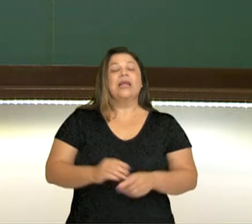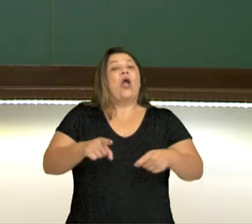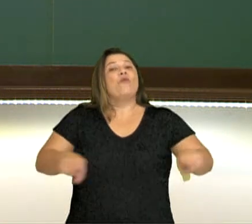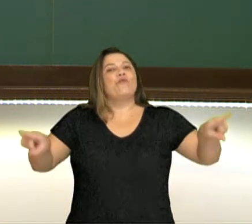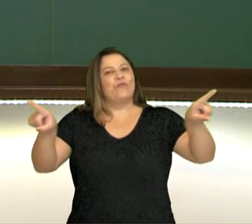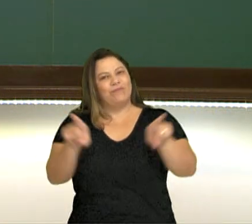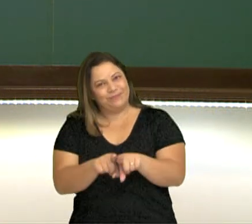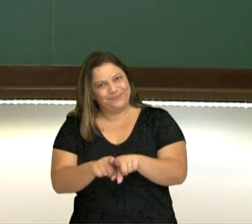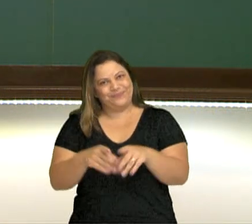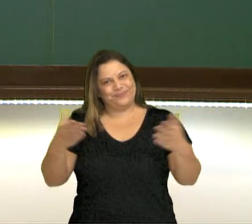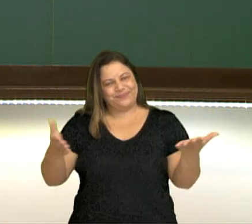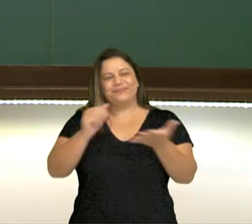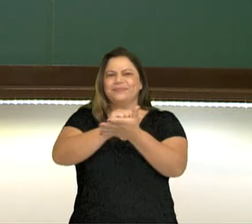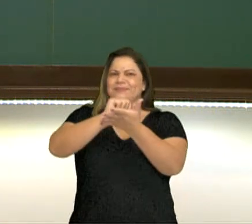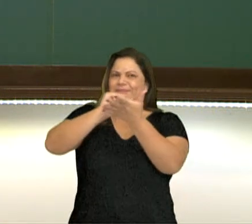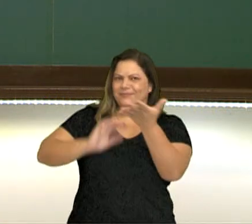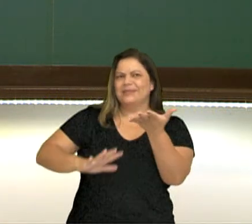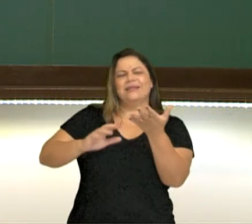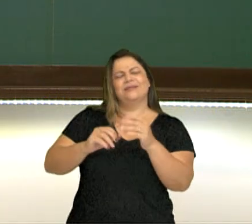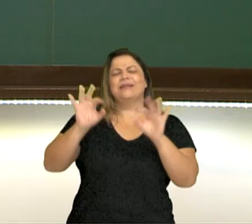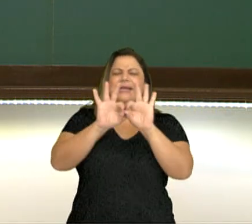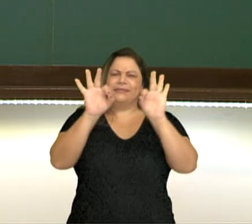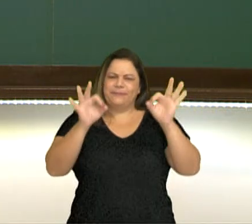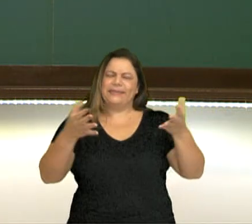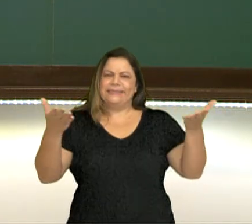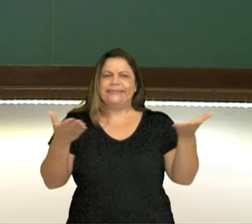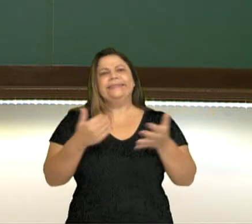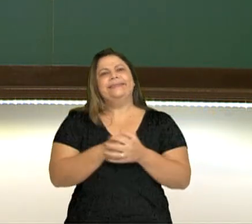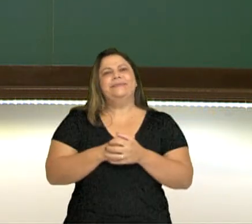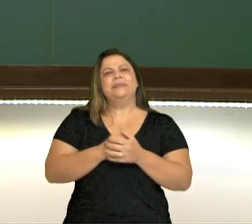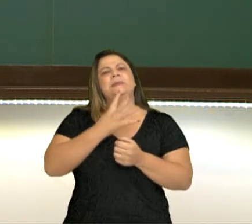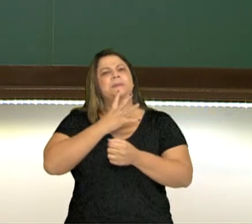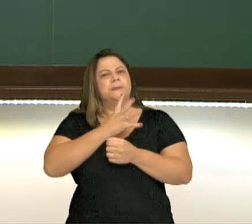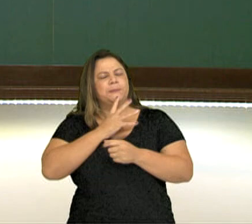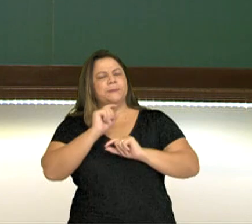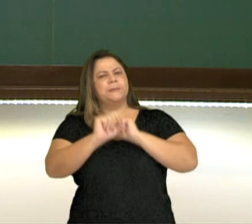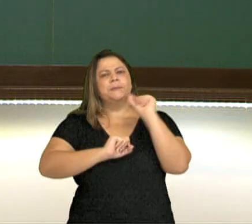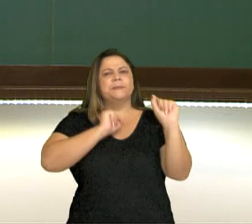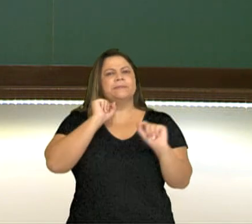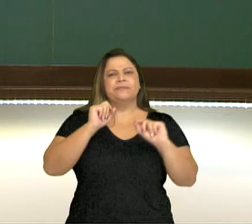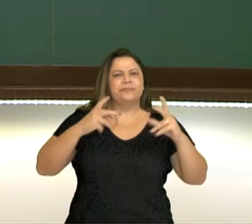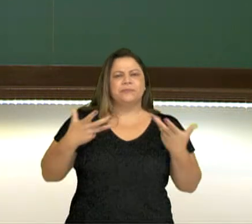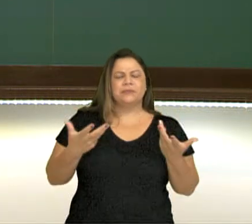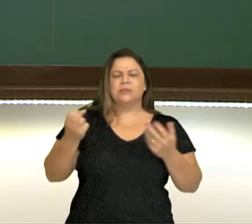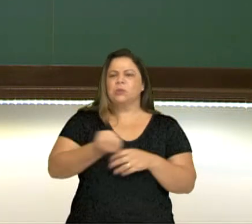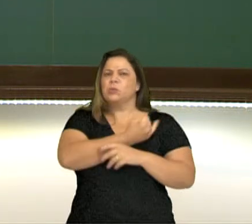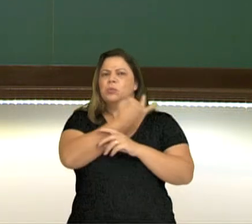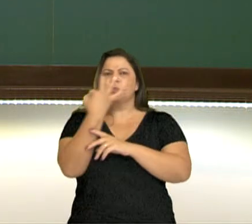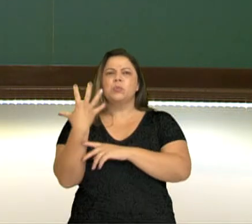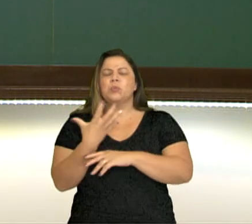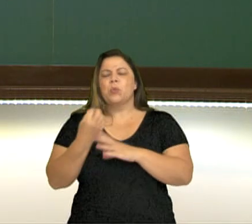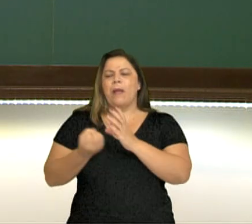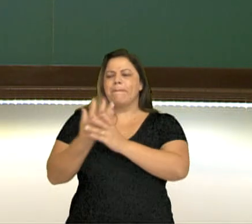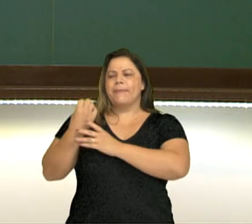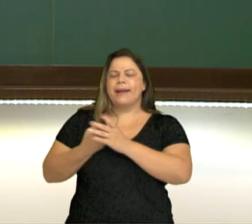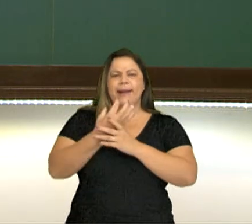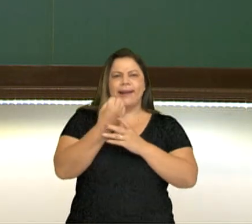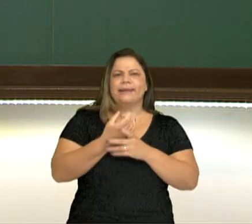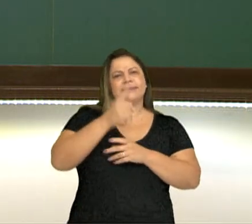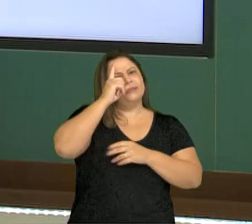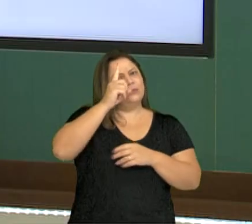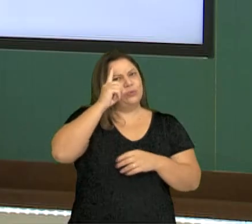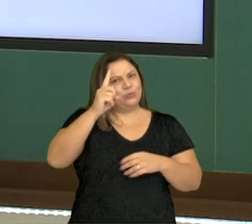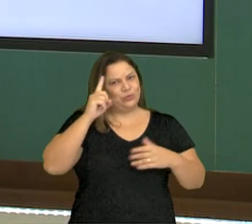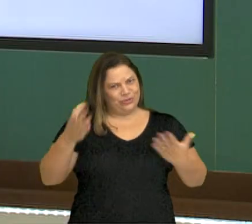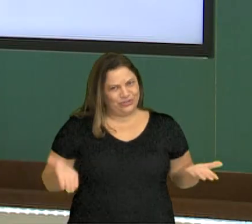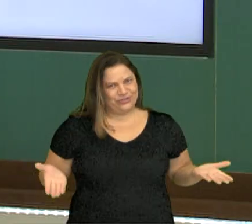Retornamos. Então essa atividade era bem simples, né? Para conhecer o quanto de plantas, de vegetais tem no seu cotidiano.